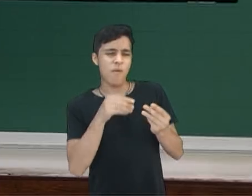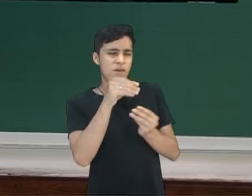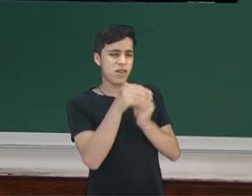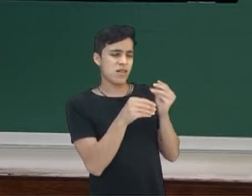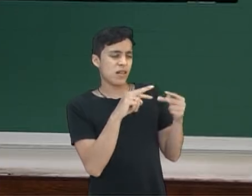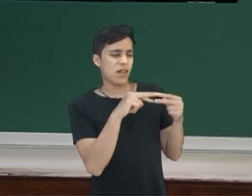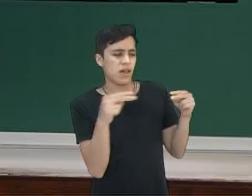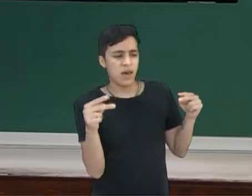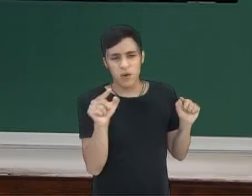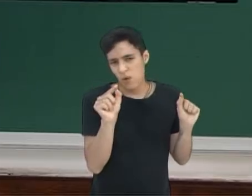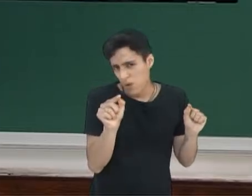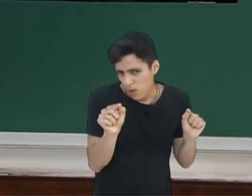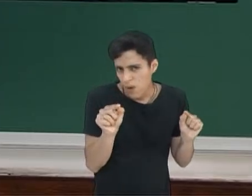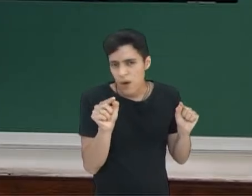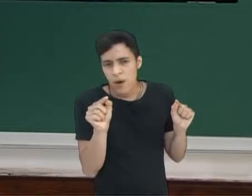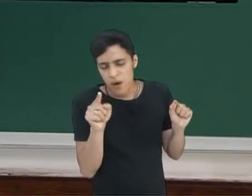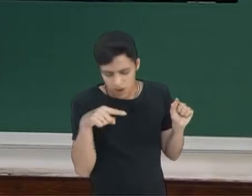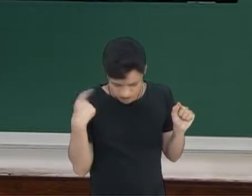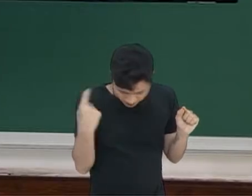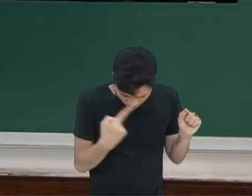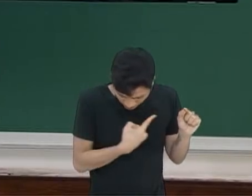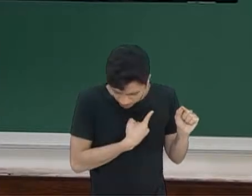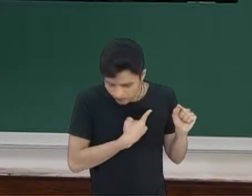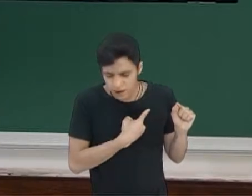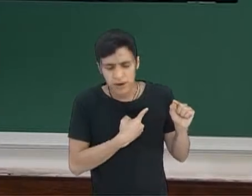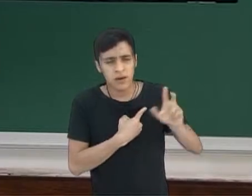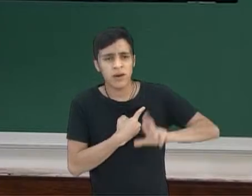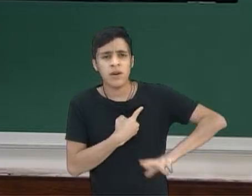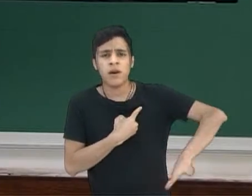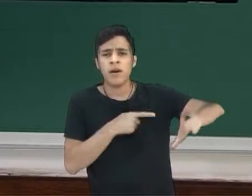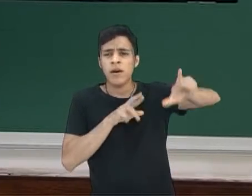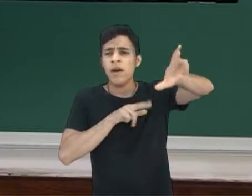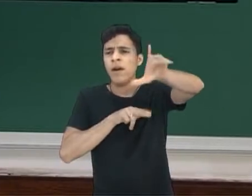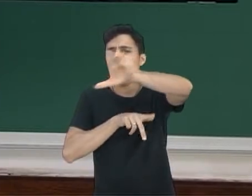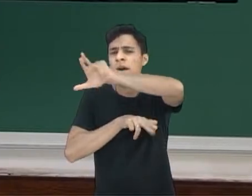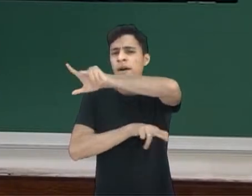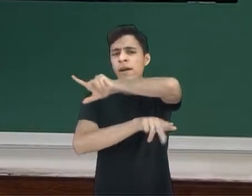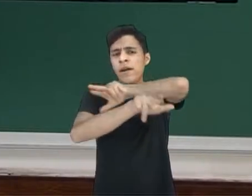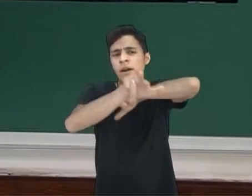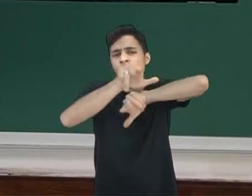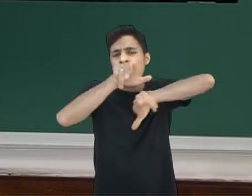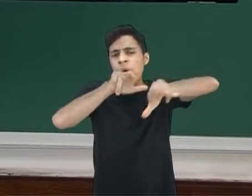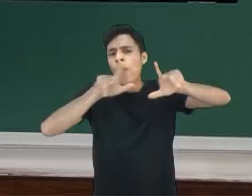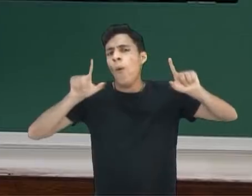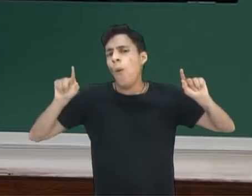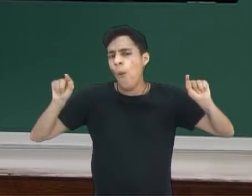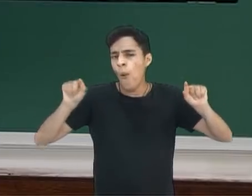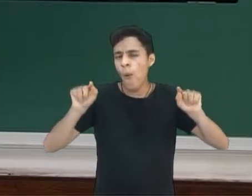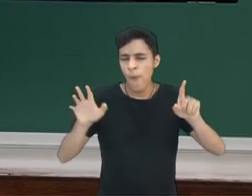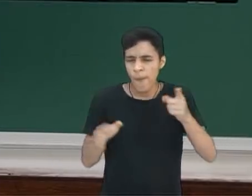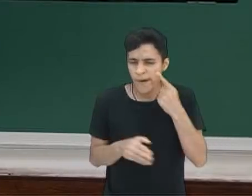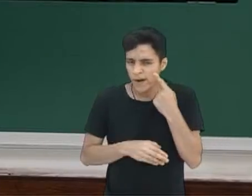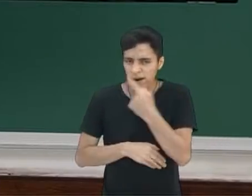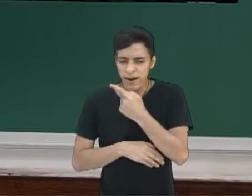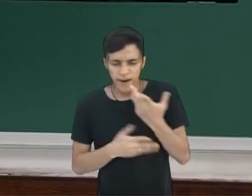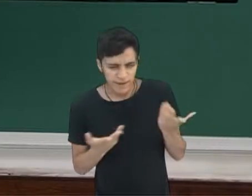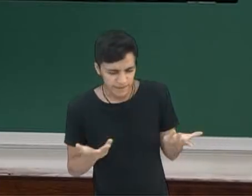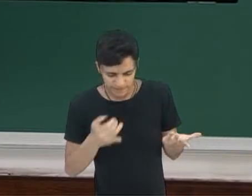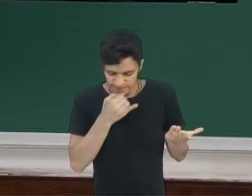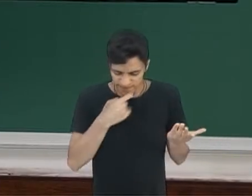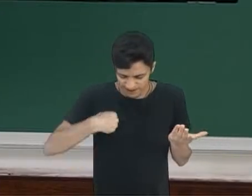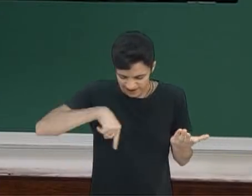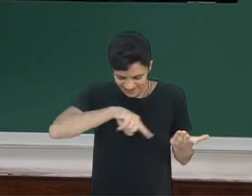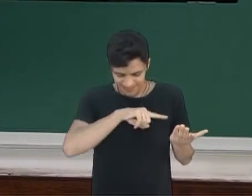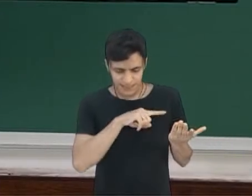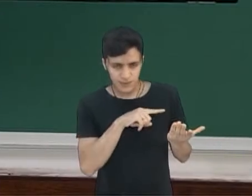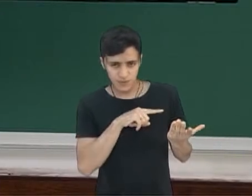genética é que faz com que sejamos tão diferentes uns dos outros. Tá? Então vejam, nós, né,